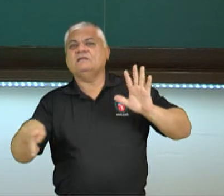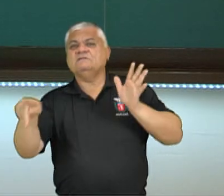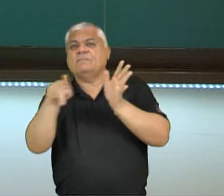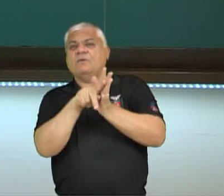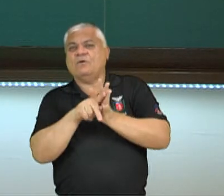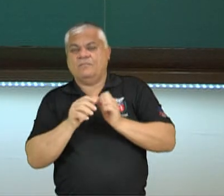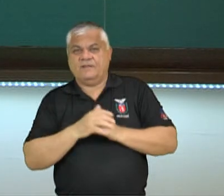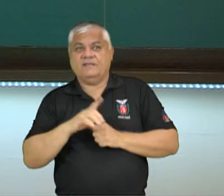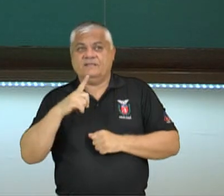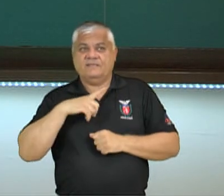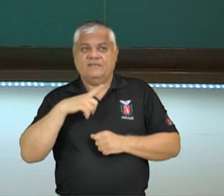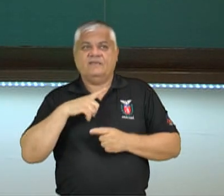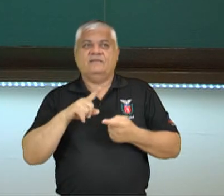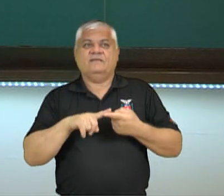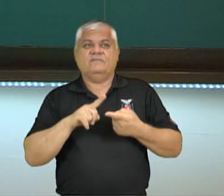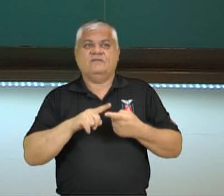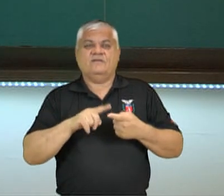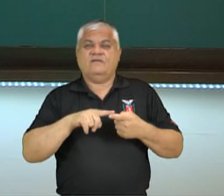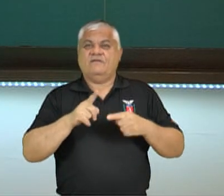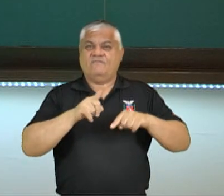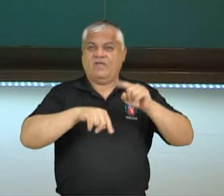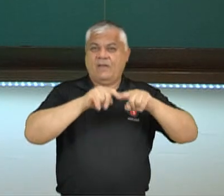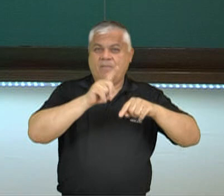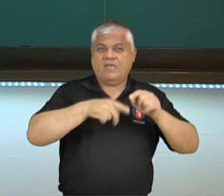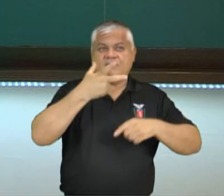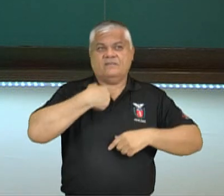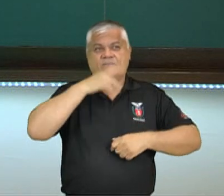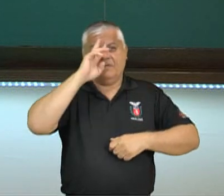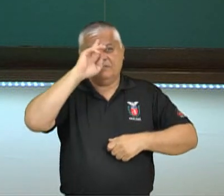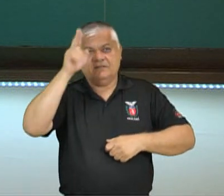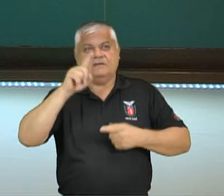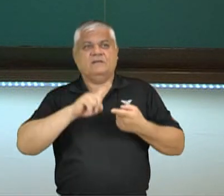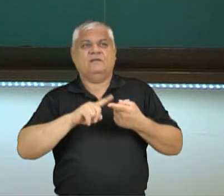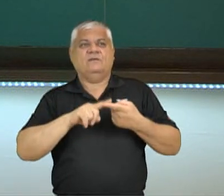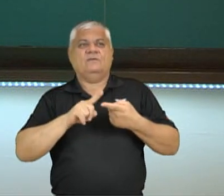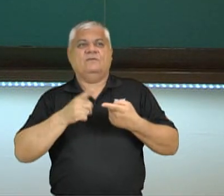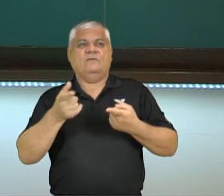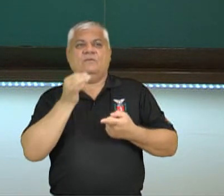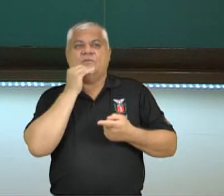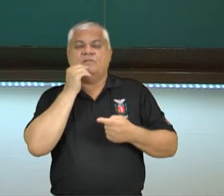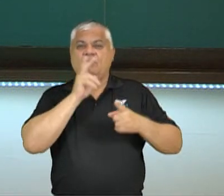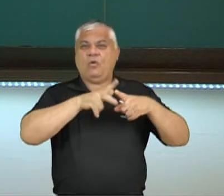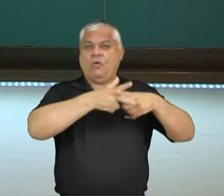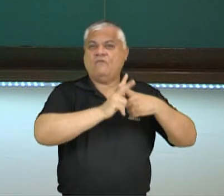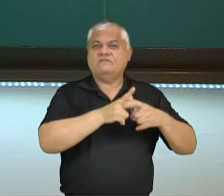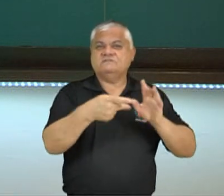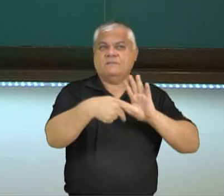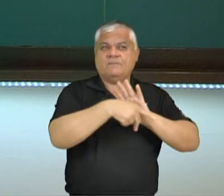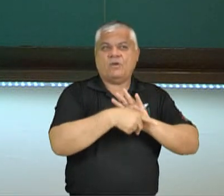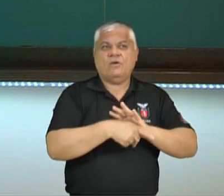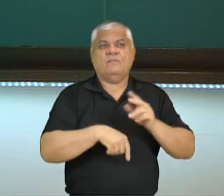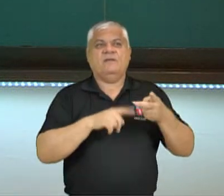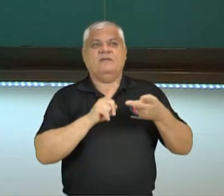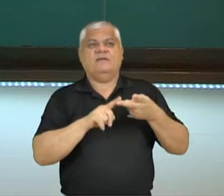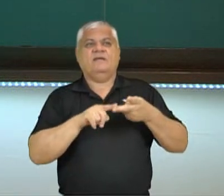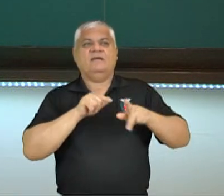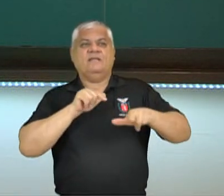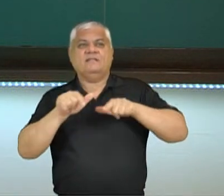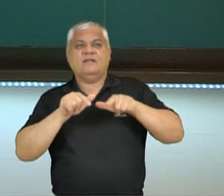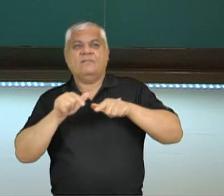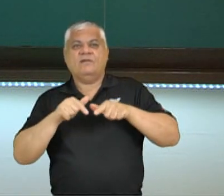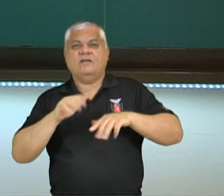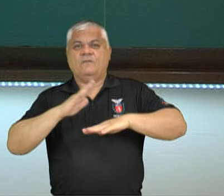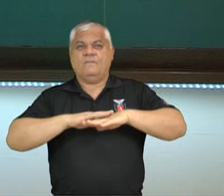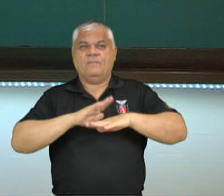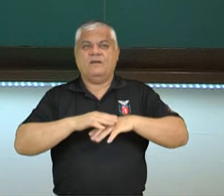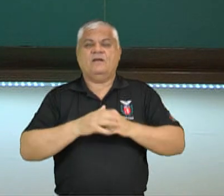Então, nós temos aqui as características, se ela é uma característica do sistema artesanal, do sistema manufatureiro ou do